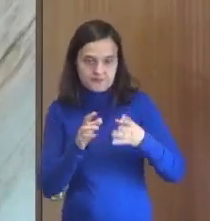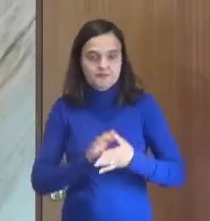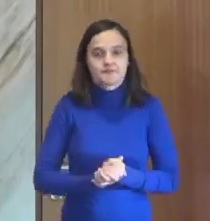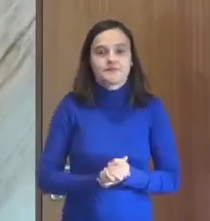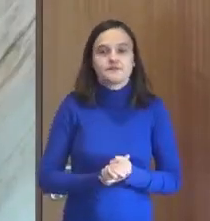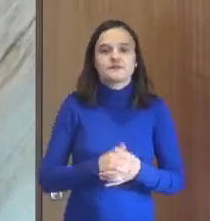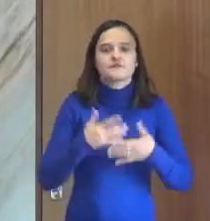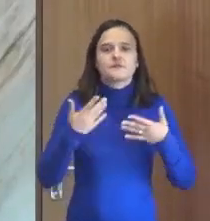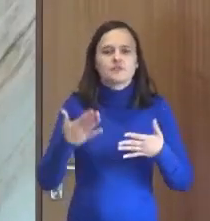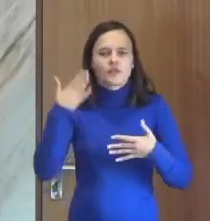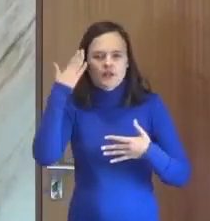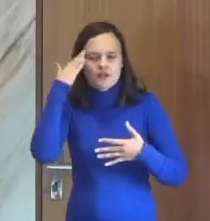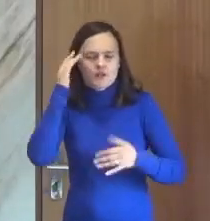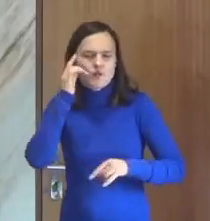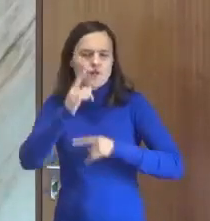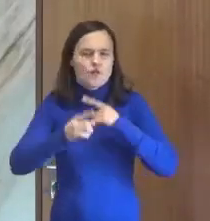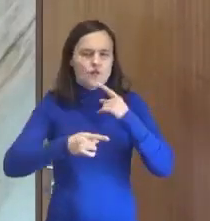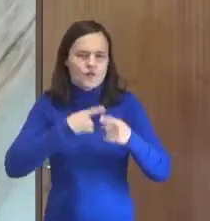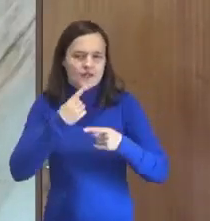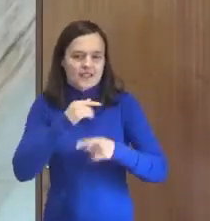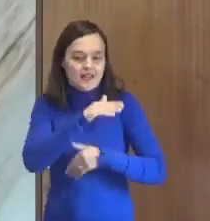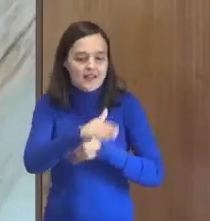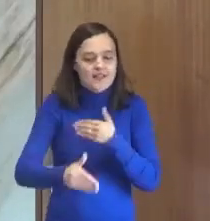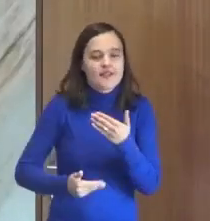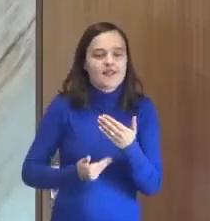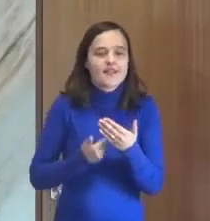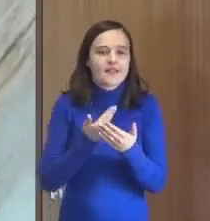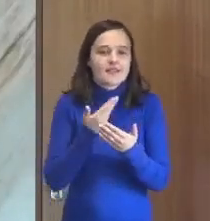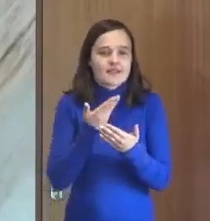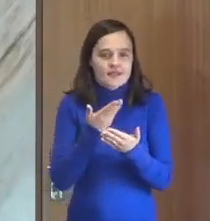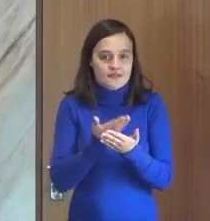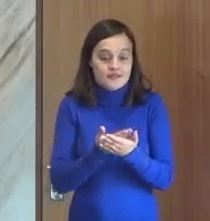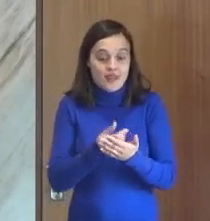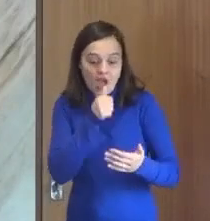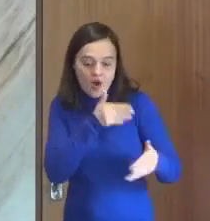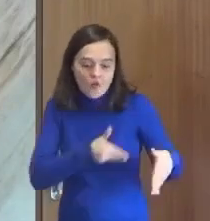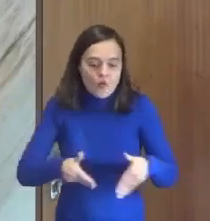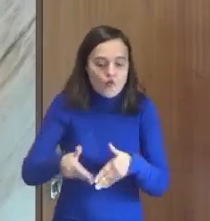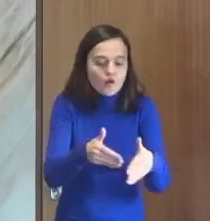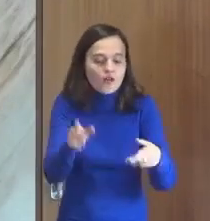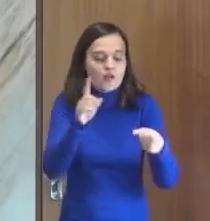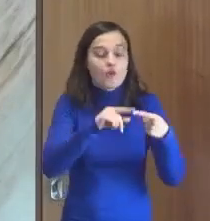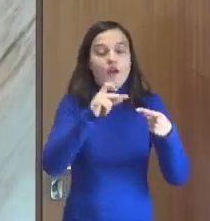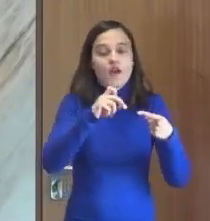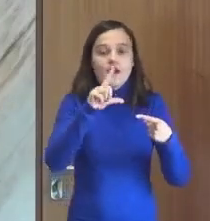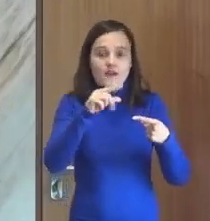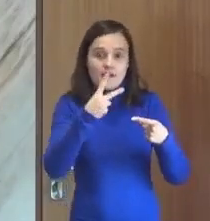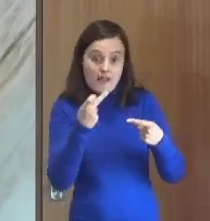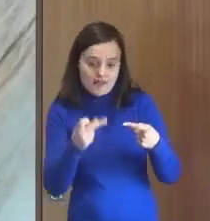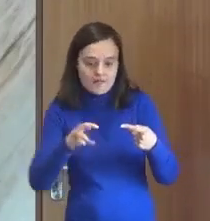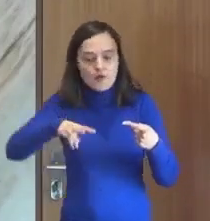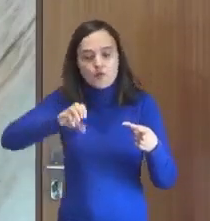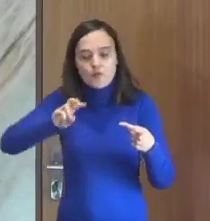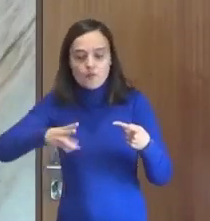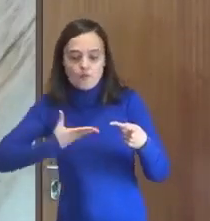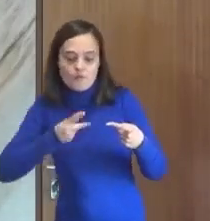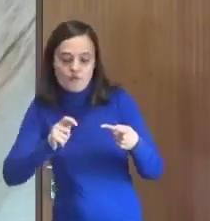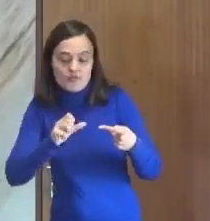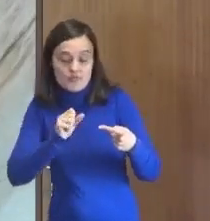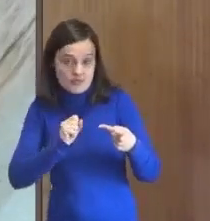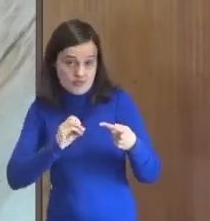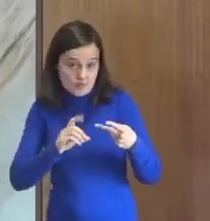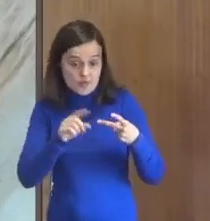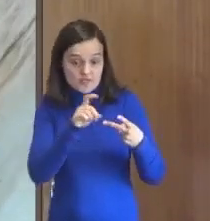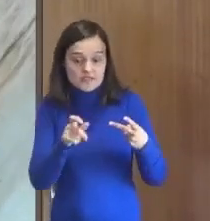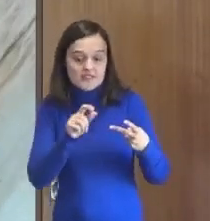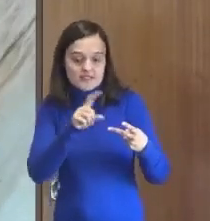Censos que sempre dão os caudalosos Alva, Mondego e Zezre, agradáveis. A Ceres, por